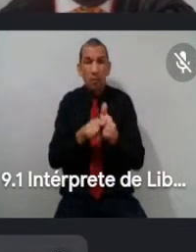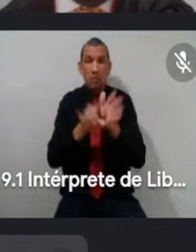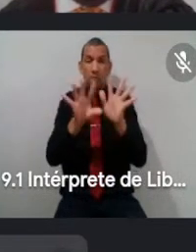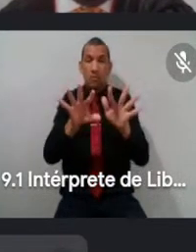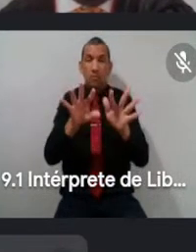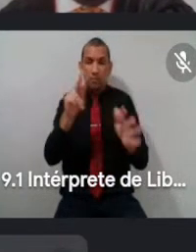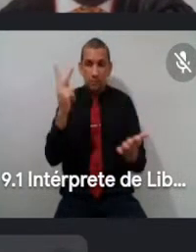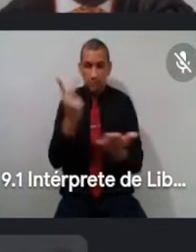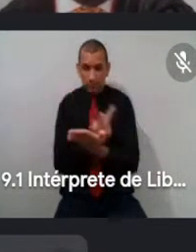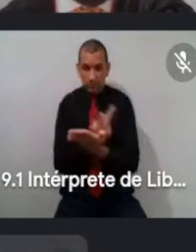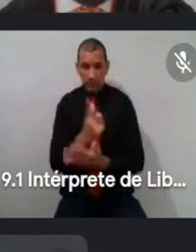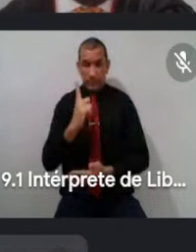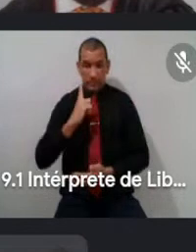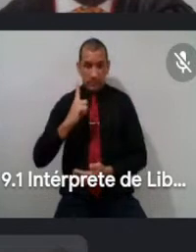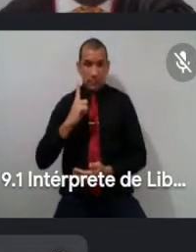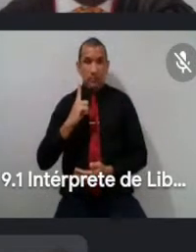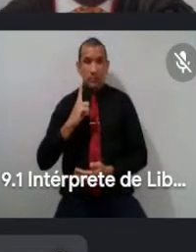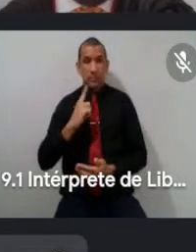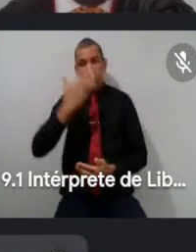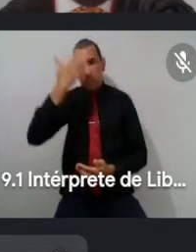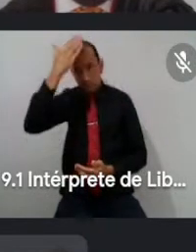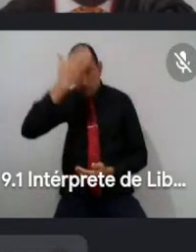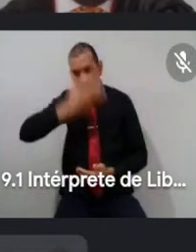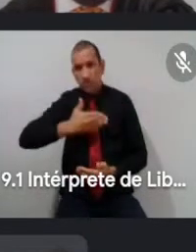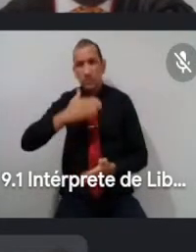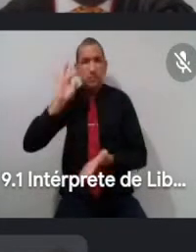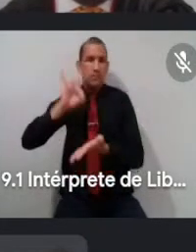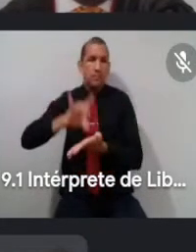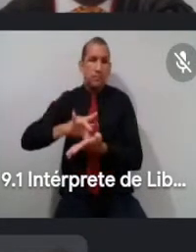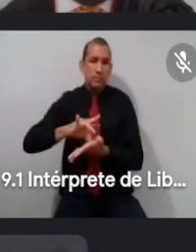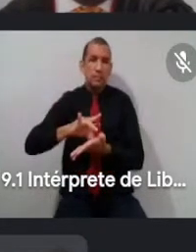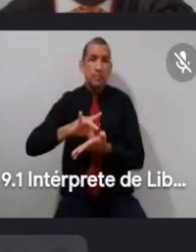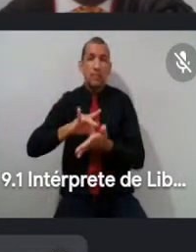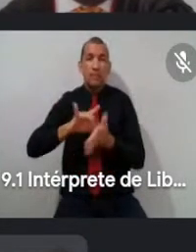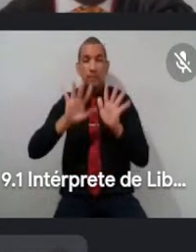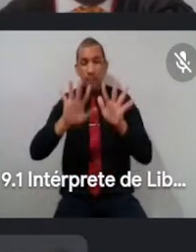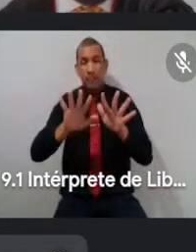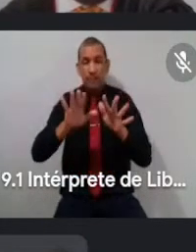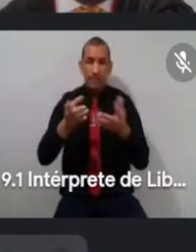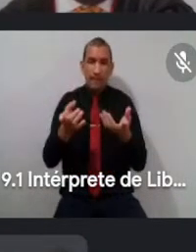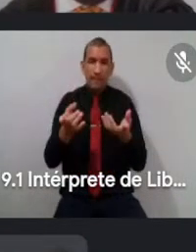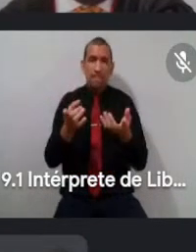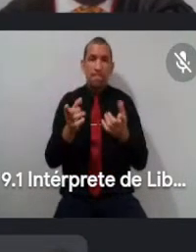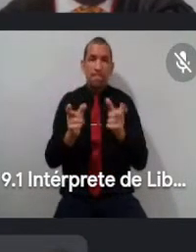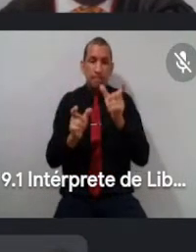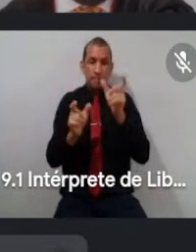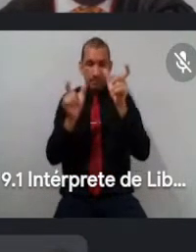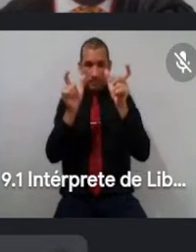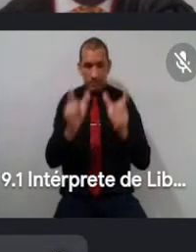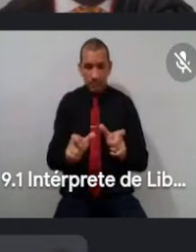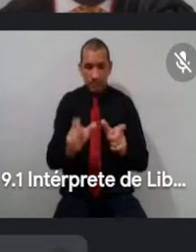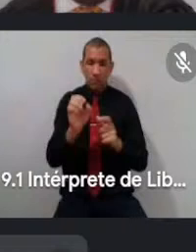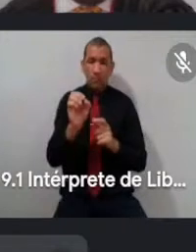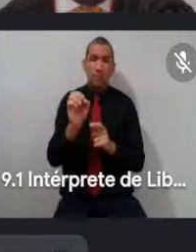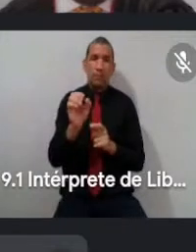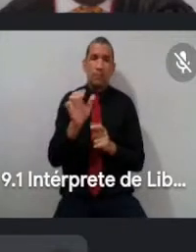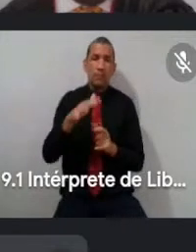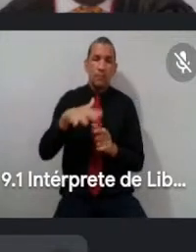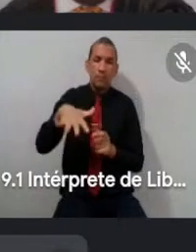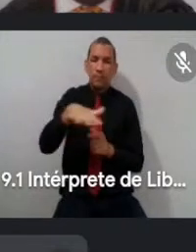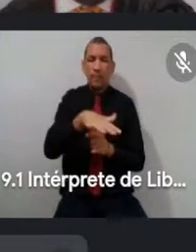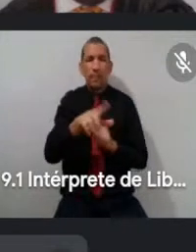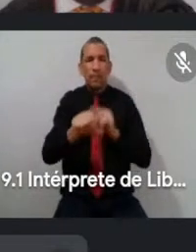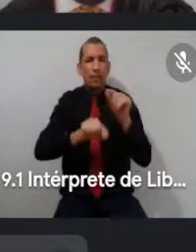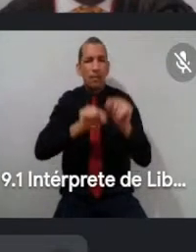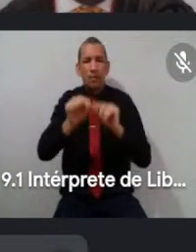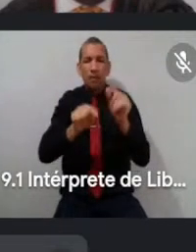um fato existiu um fato foi provado é a parte se desincumbiu do ônus que lhe cabia mas mesmo assim